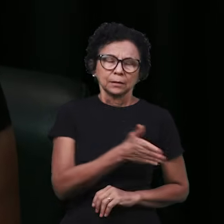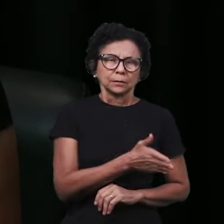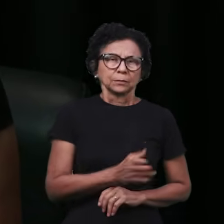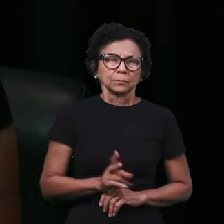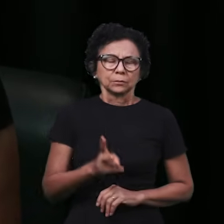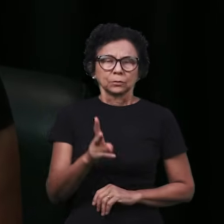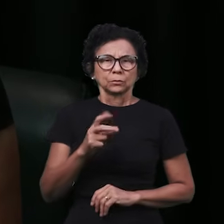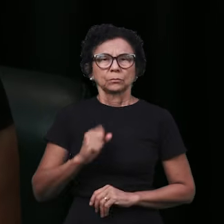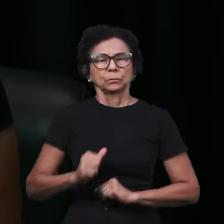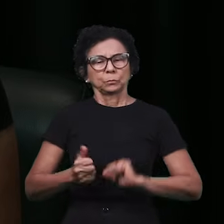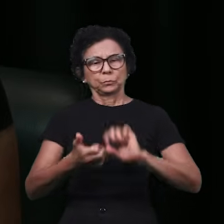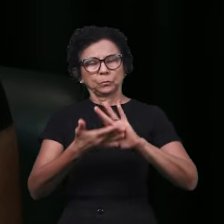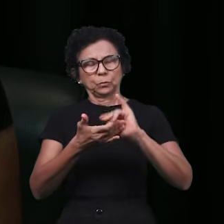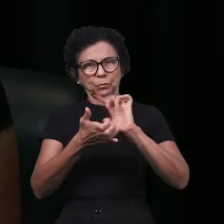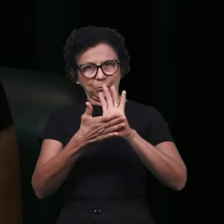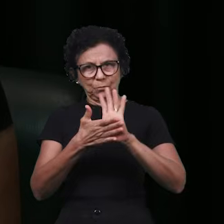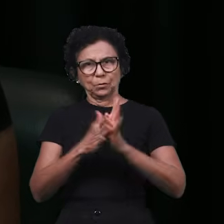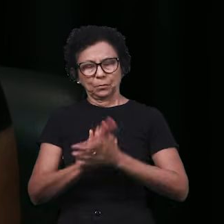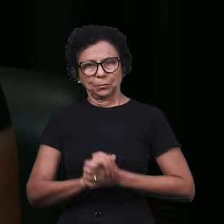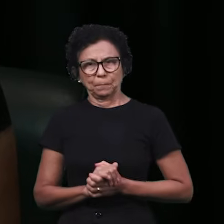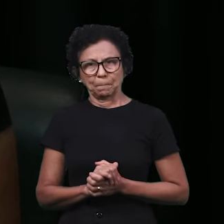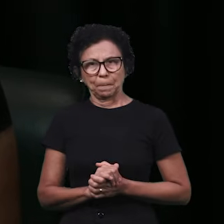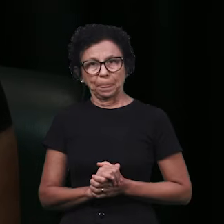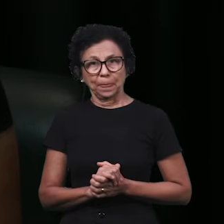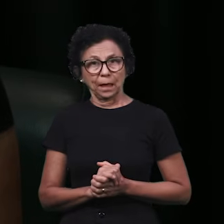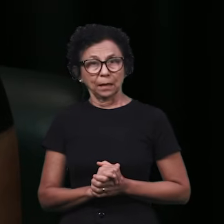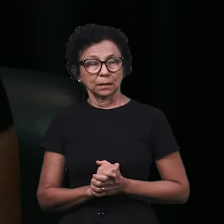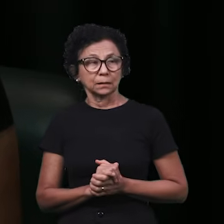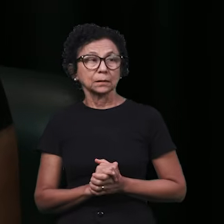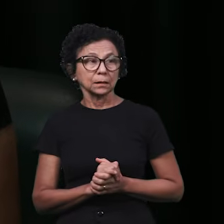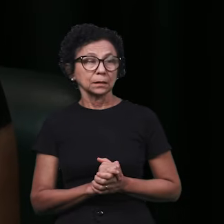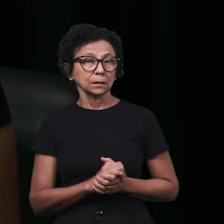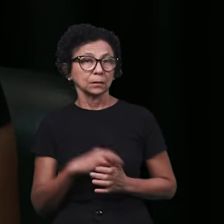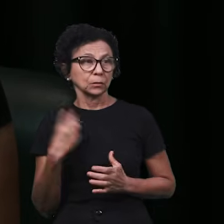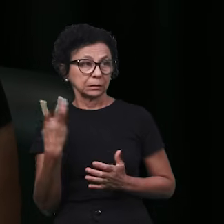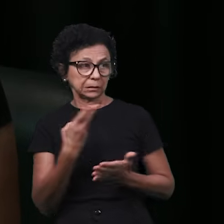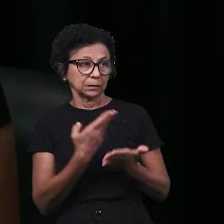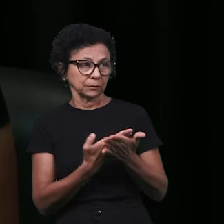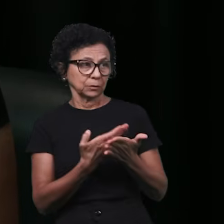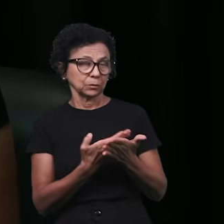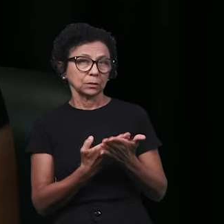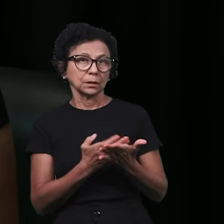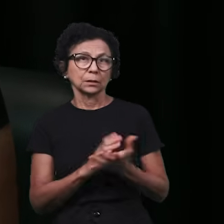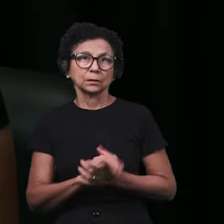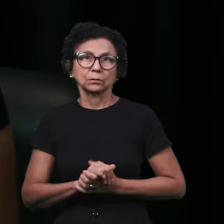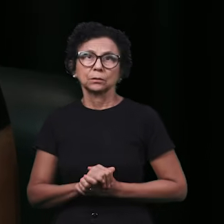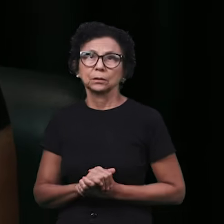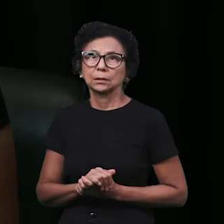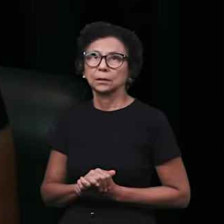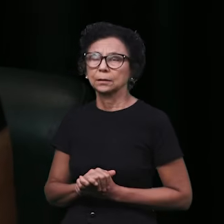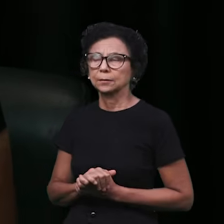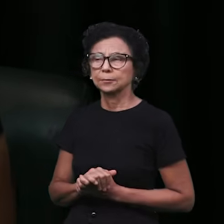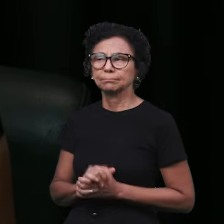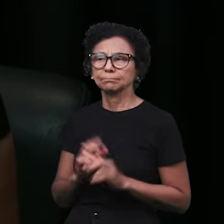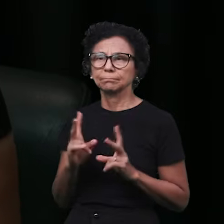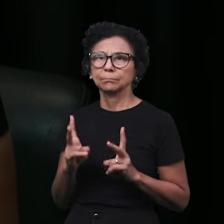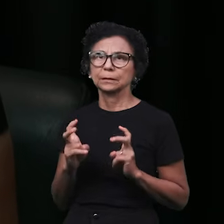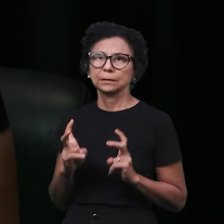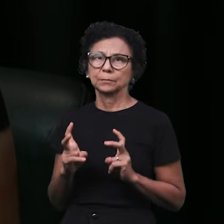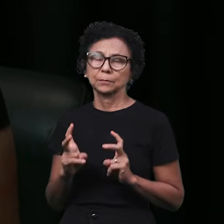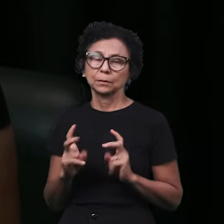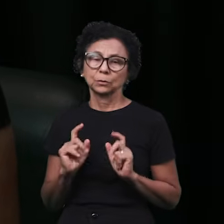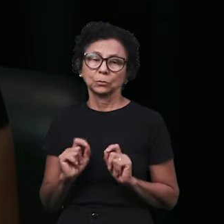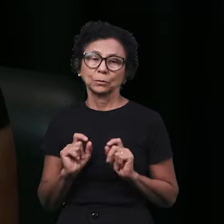louvor, nós percebemos até, a Amável mesmo falou, Pri, a gente aqui pode perceber todo o processo de